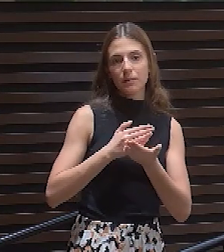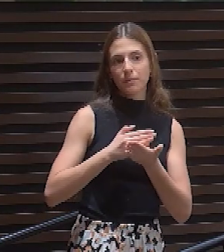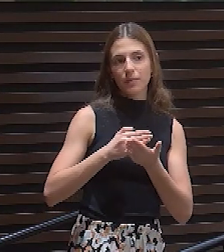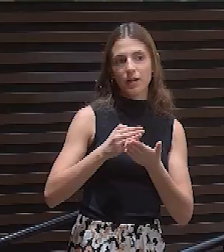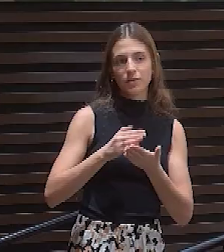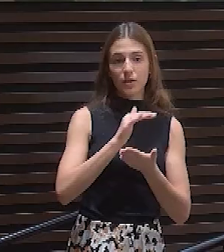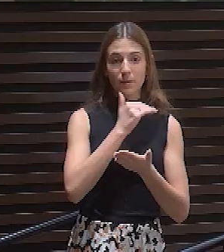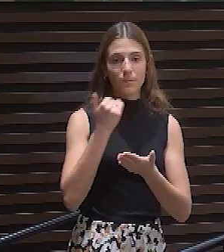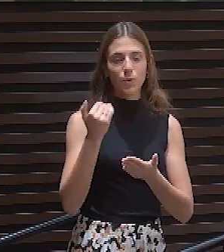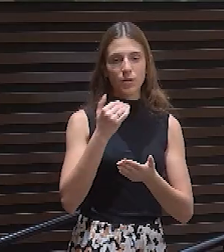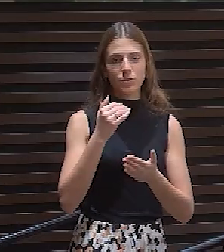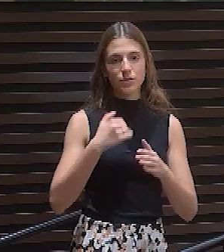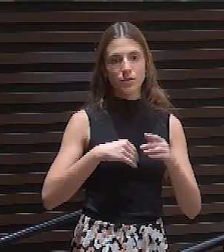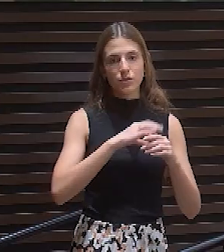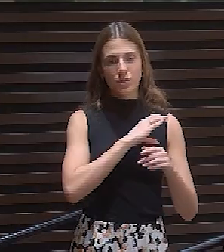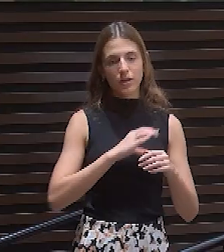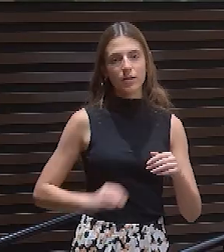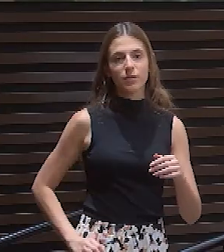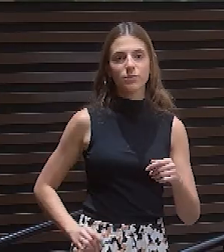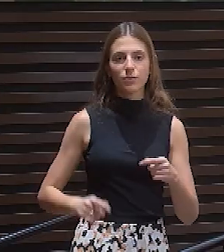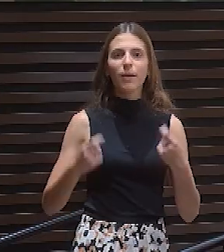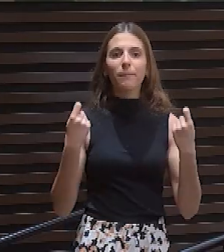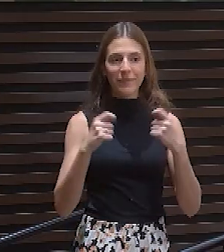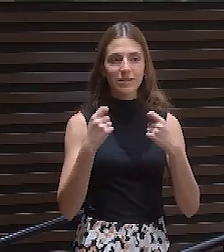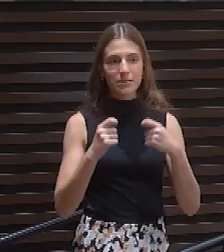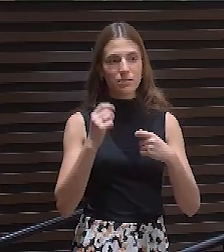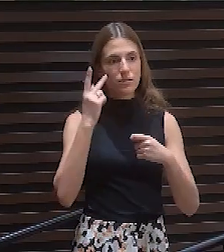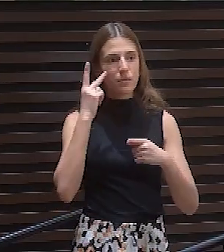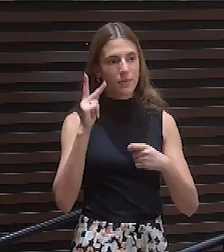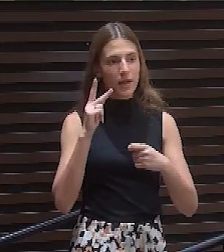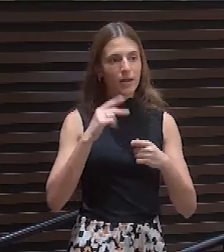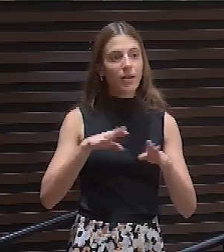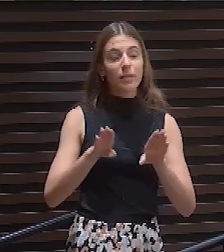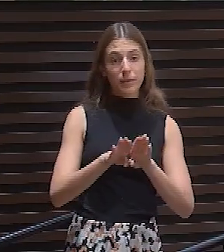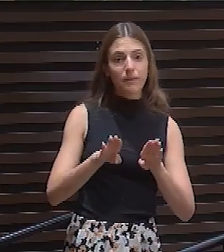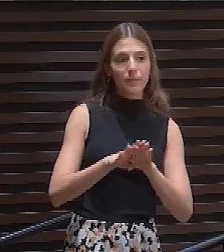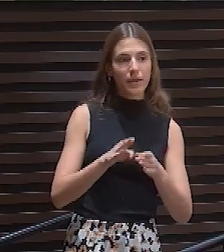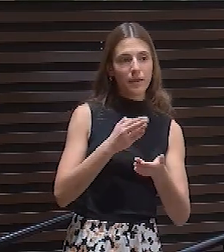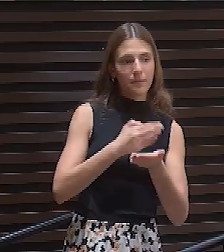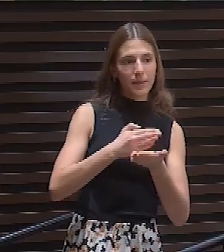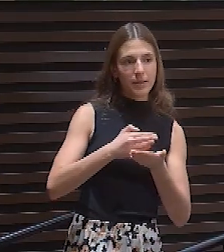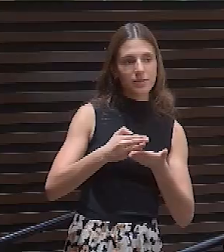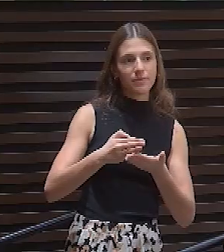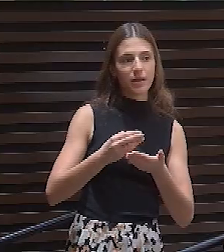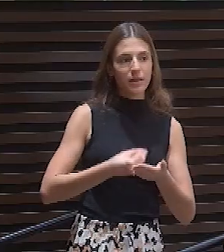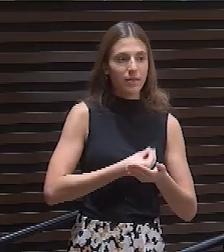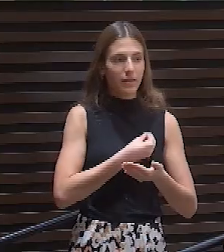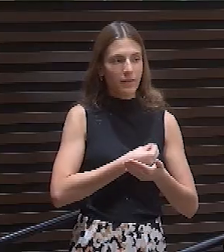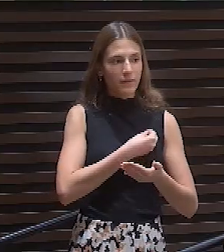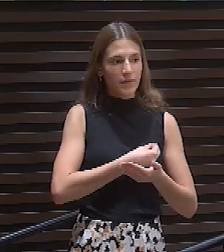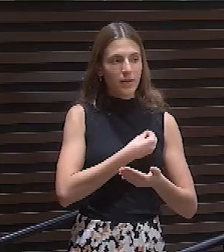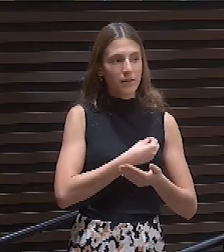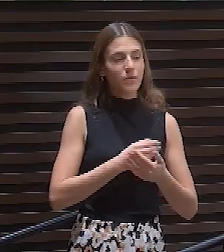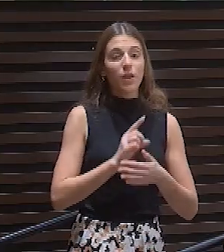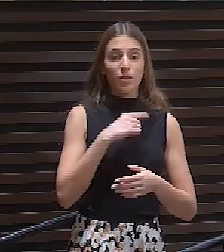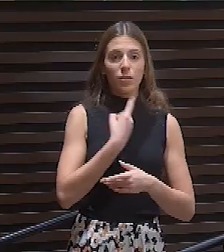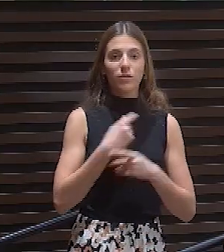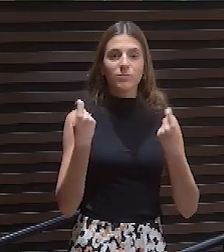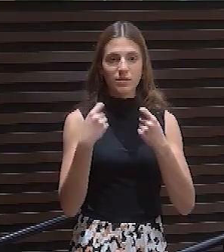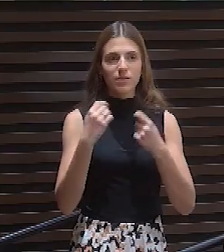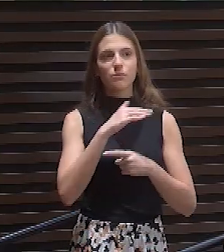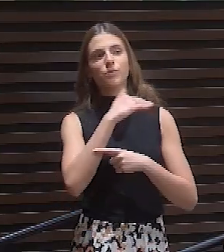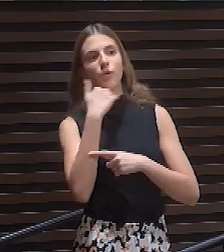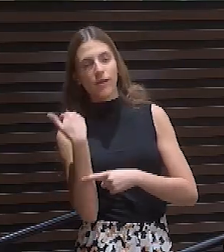necessária para a participação em sua vida. Nós precisamos morrer e ficar sepultados para